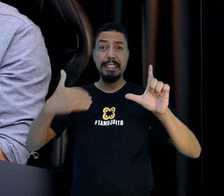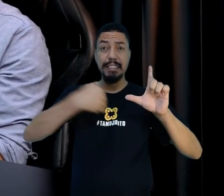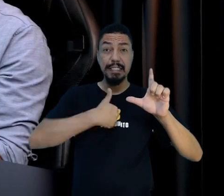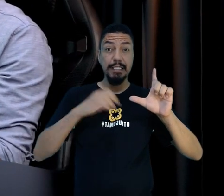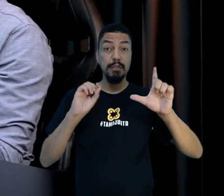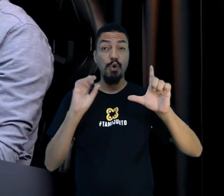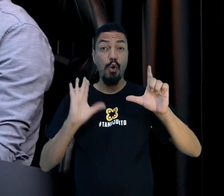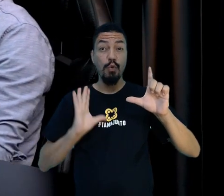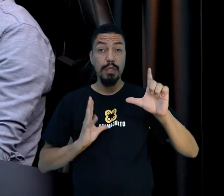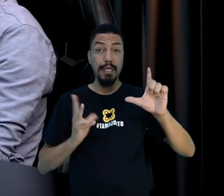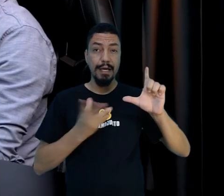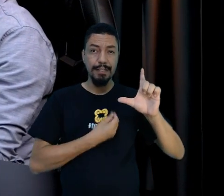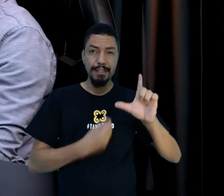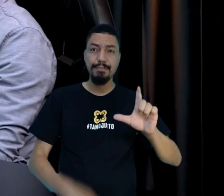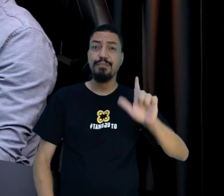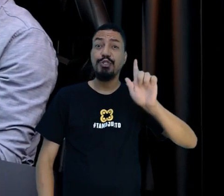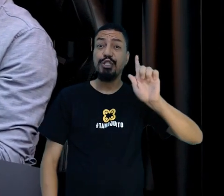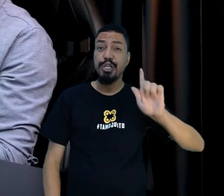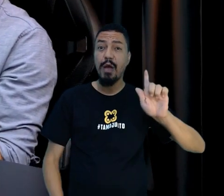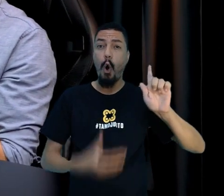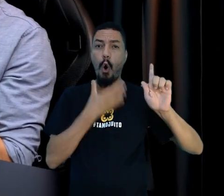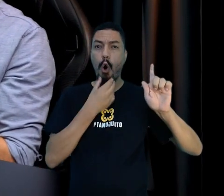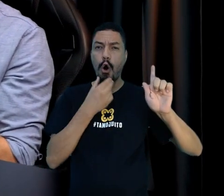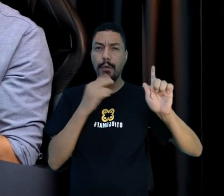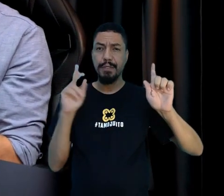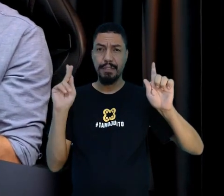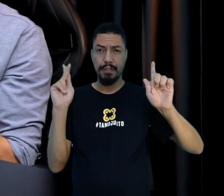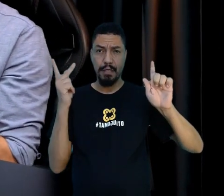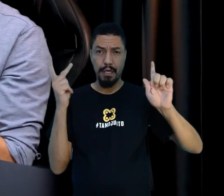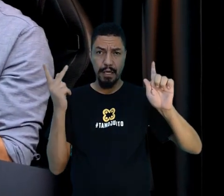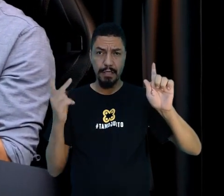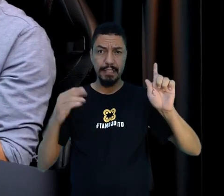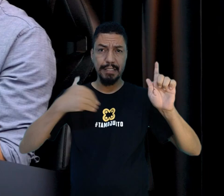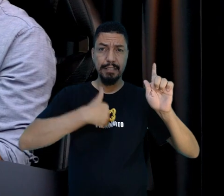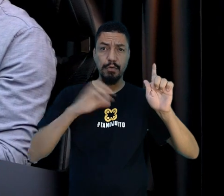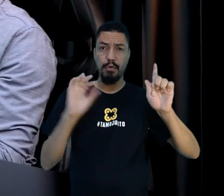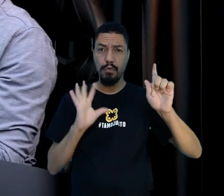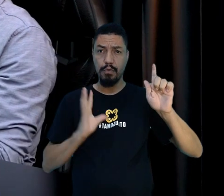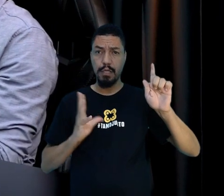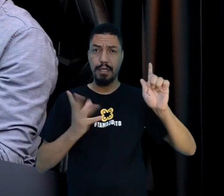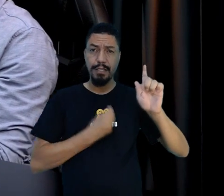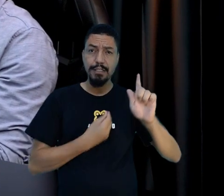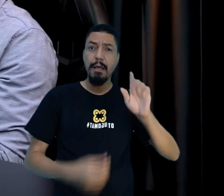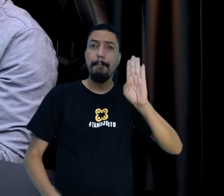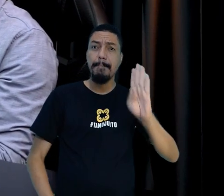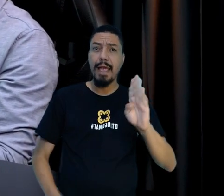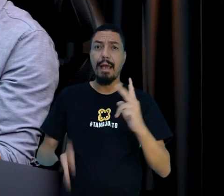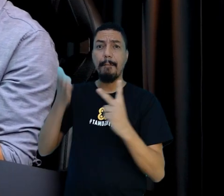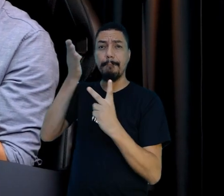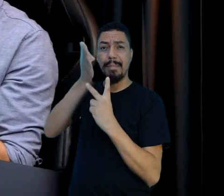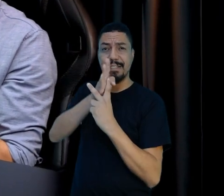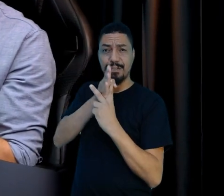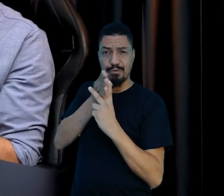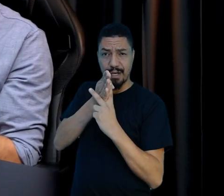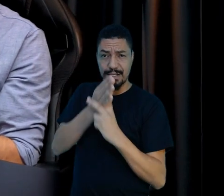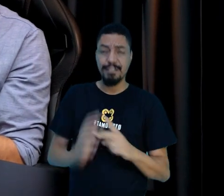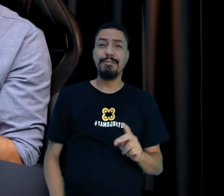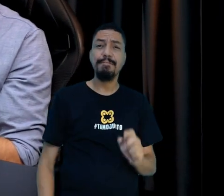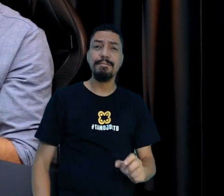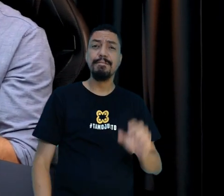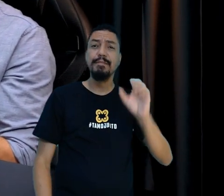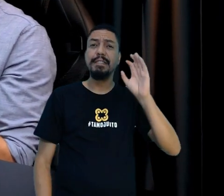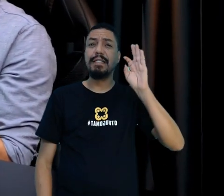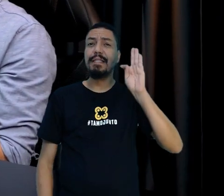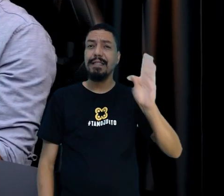ou trans, G são homens gays, cis ou trans, B são pessoas bissexuais,